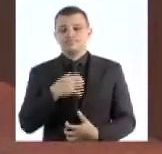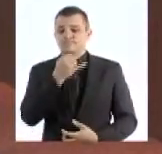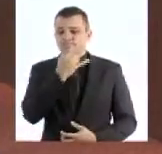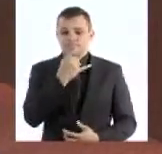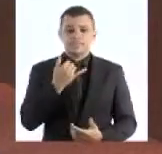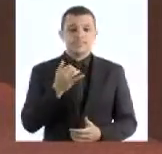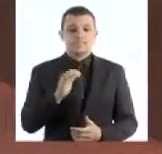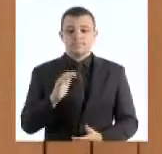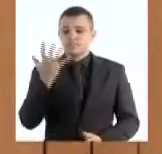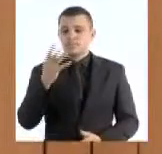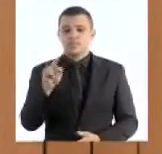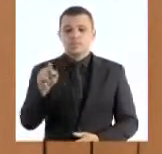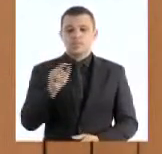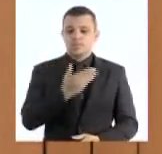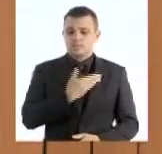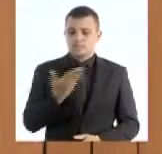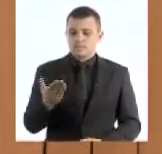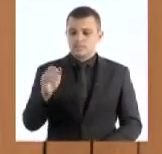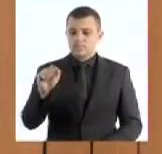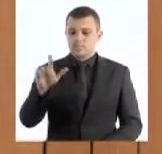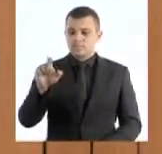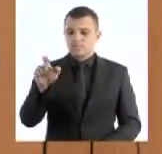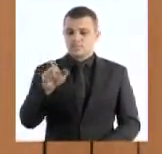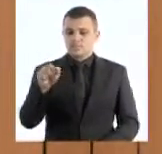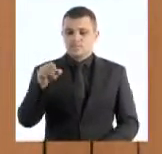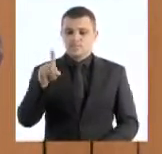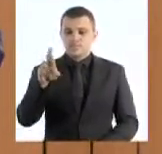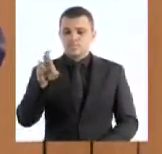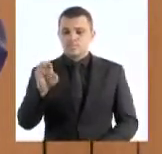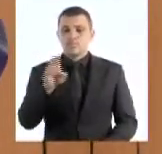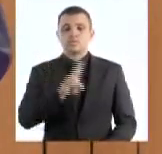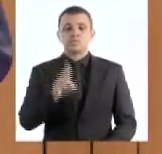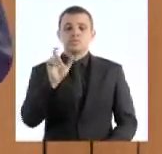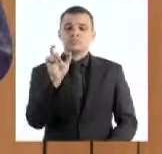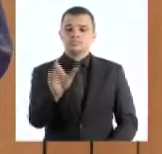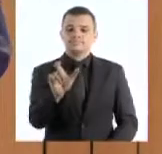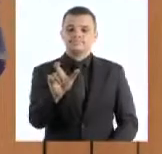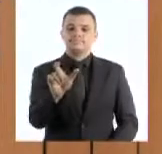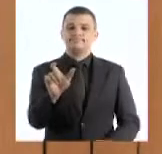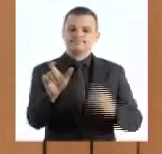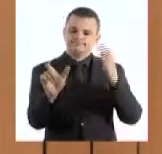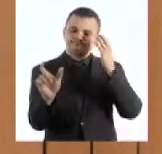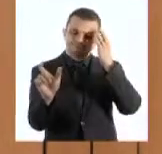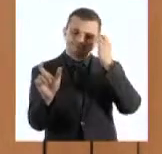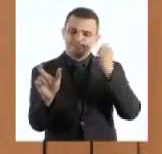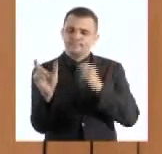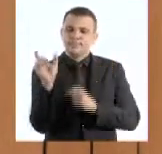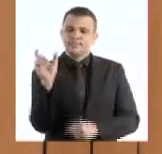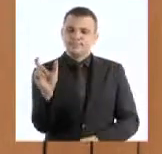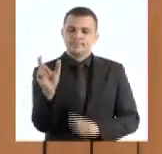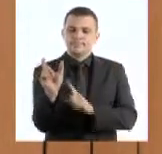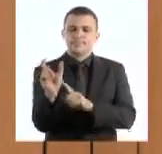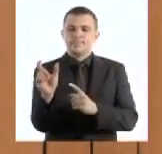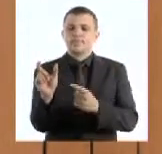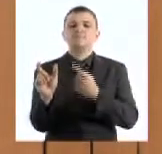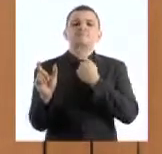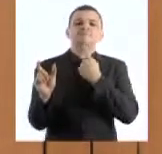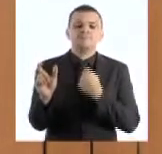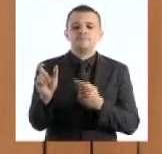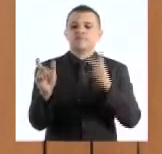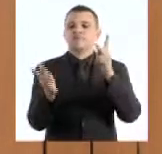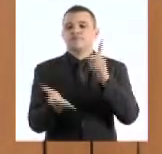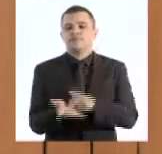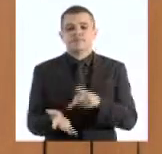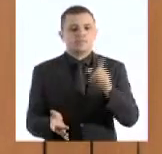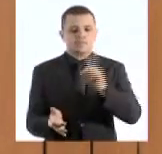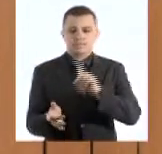deputado Alexandre usou até um termo que eu tenho certeza que não era intencional, mas que